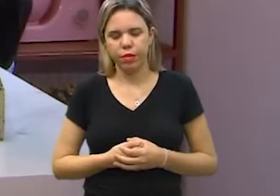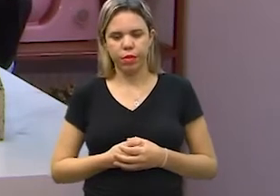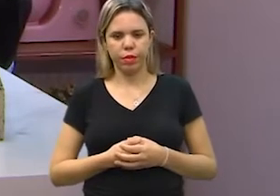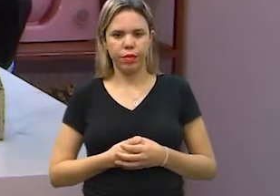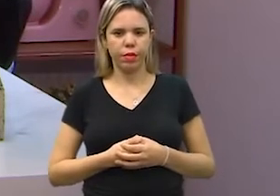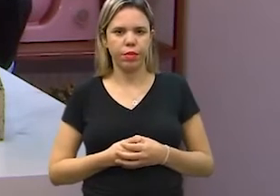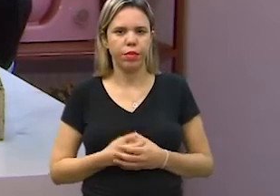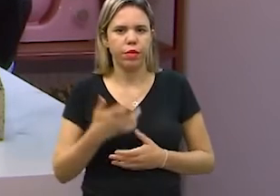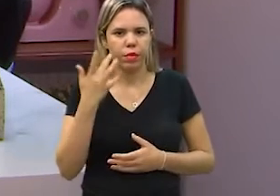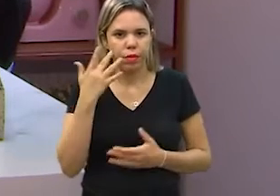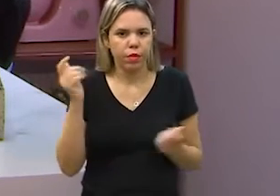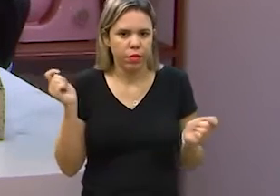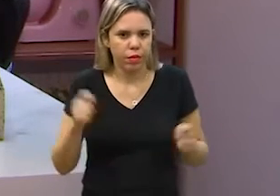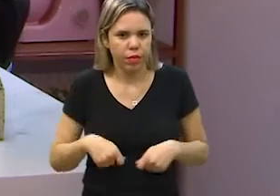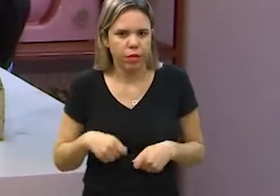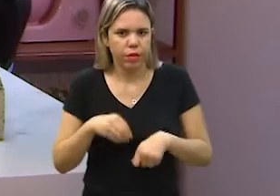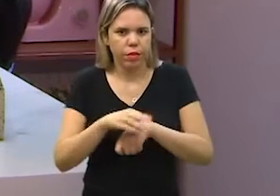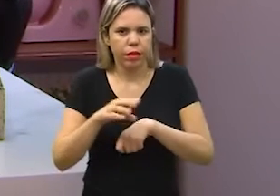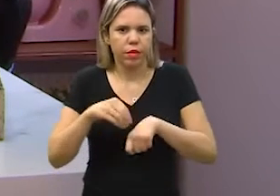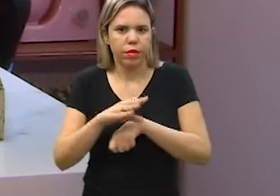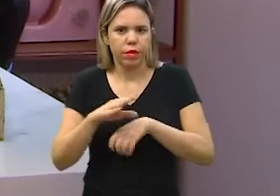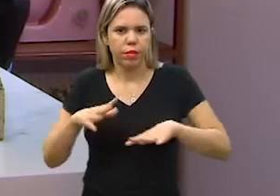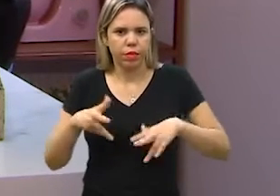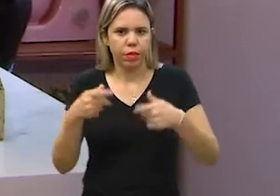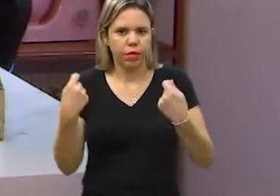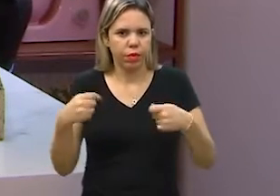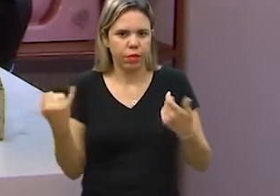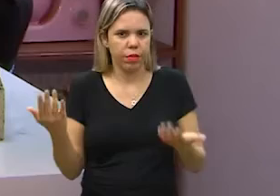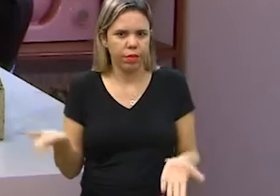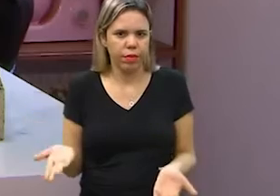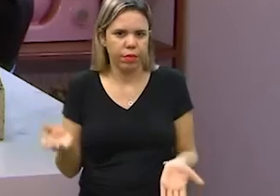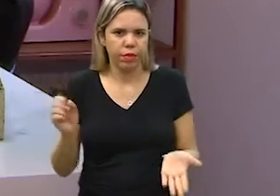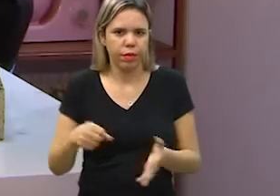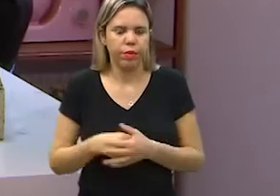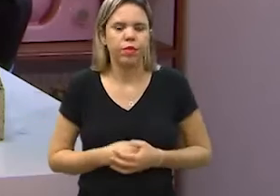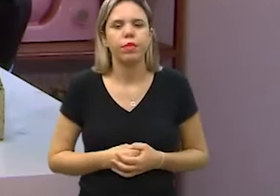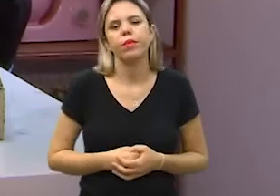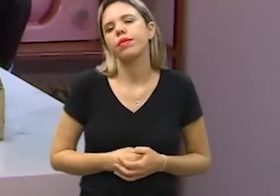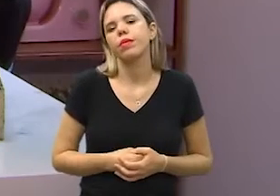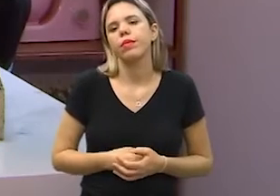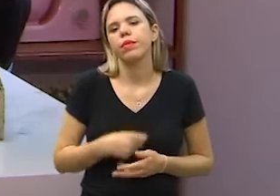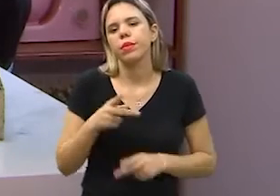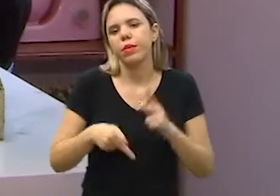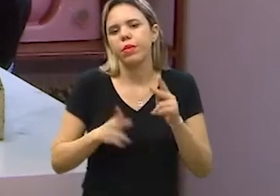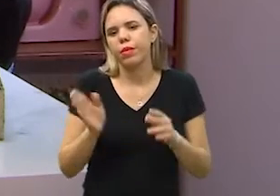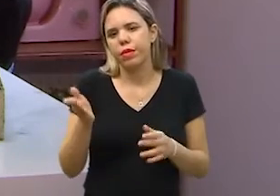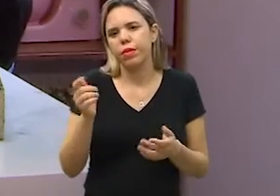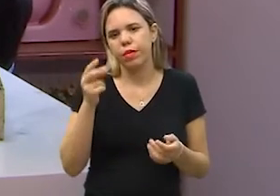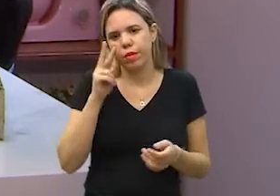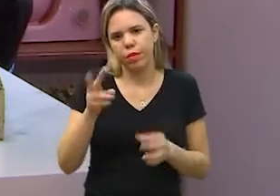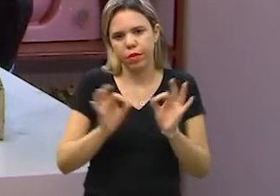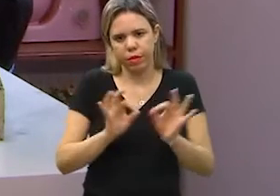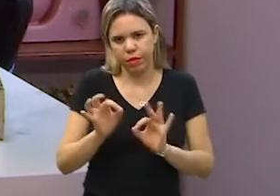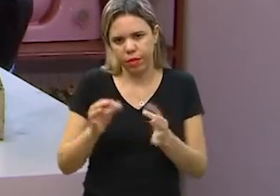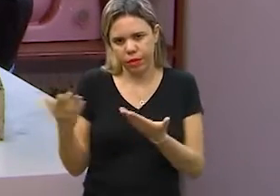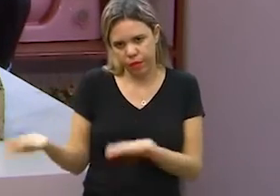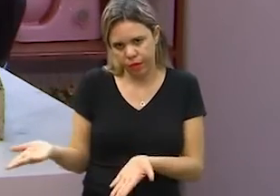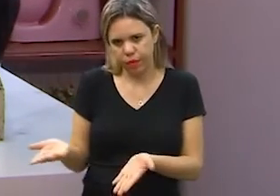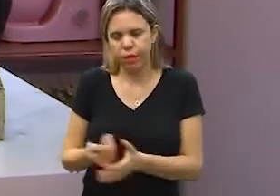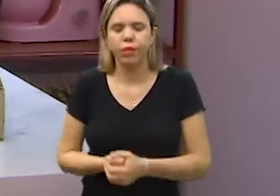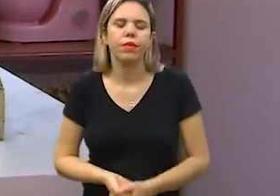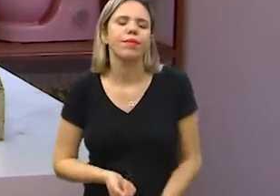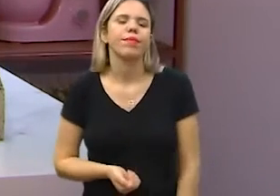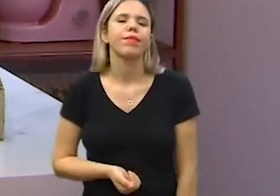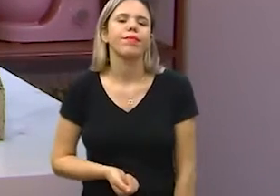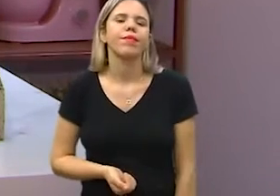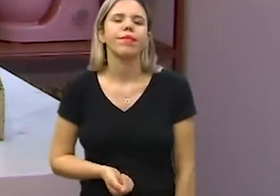Paty, acho que demos todas as dicas necessárias, né? Então, acho que o pessoal de casa já pode ver o modo de preparo? Pode.